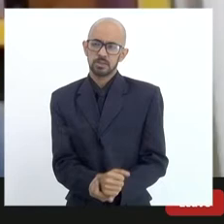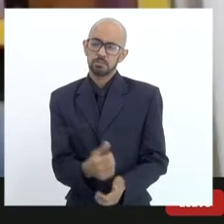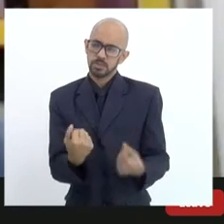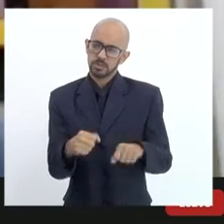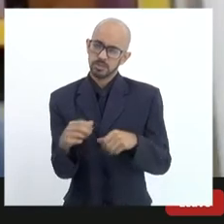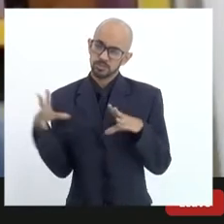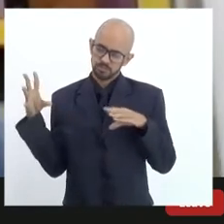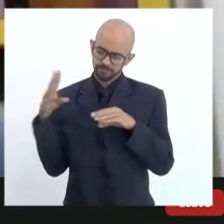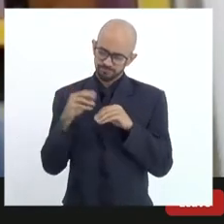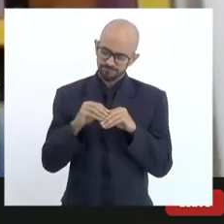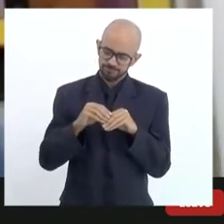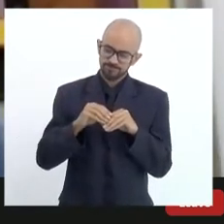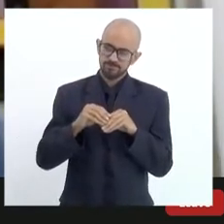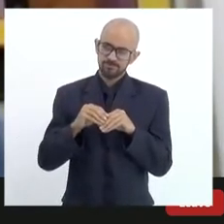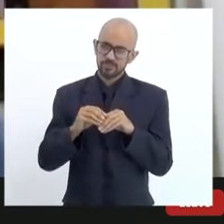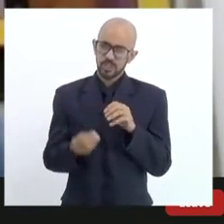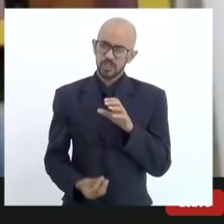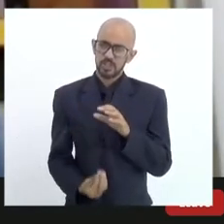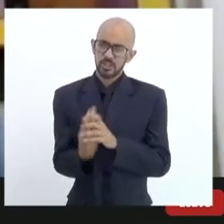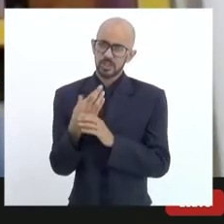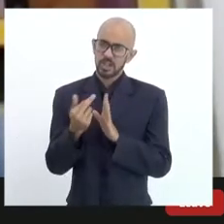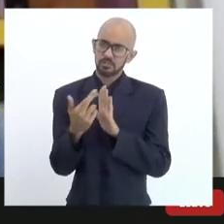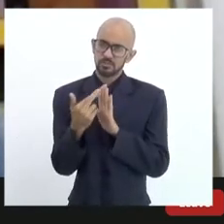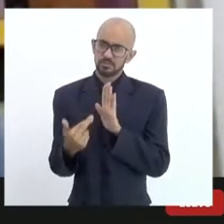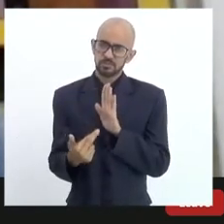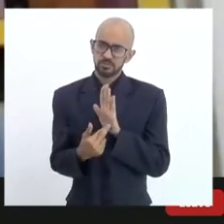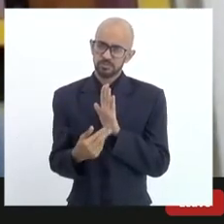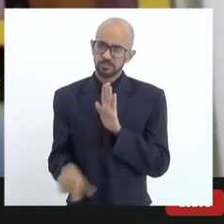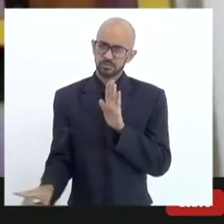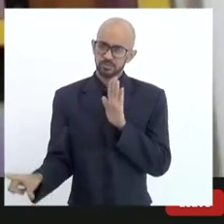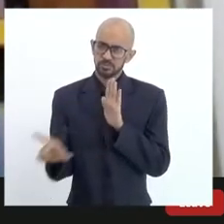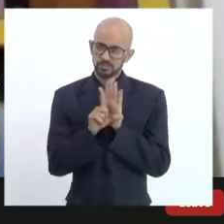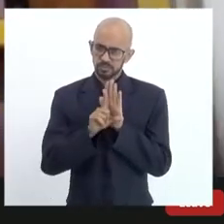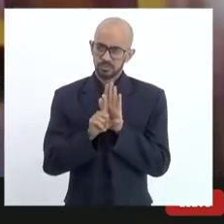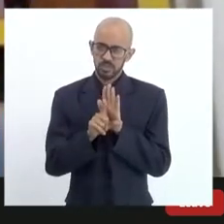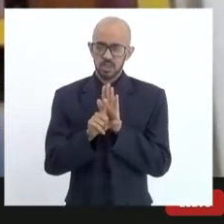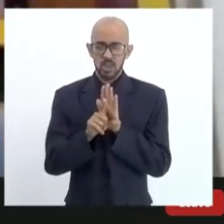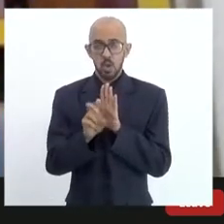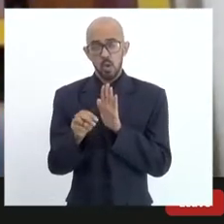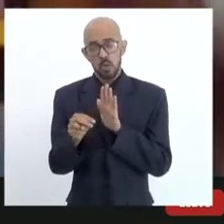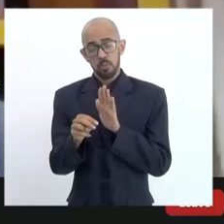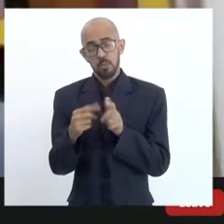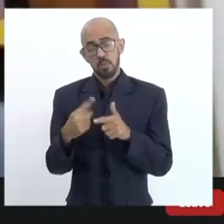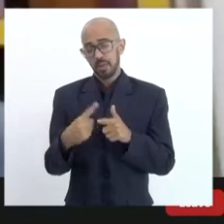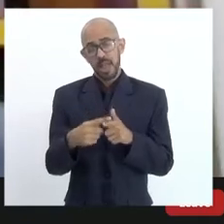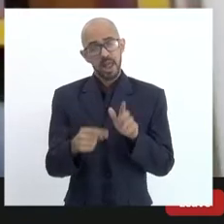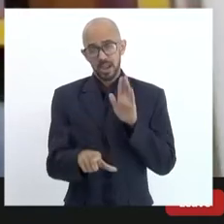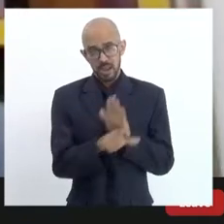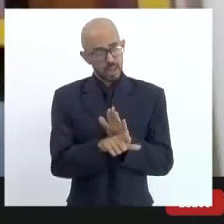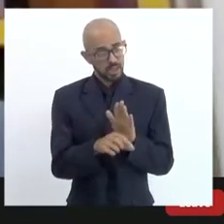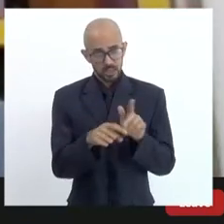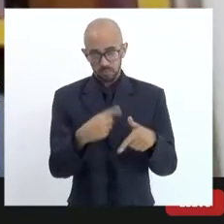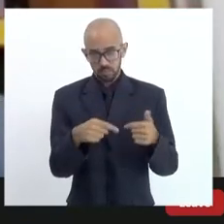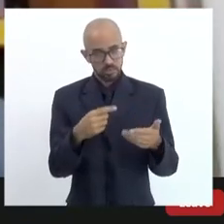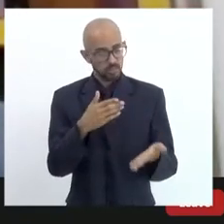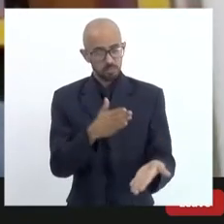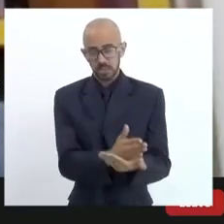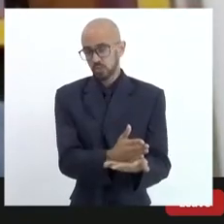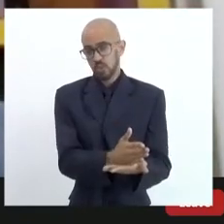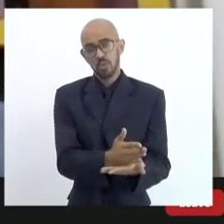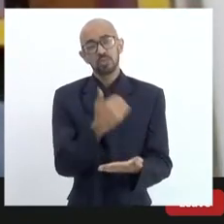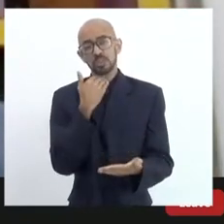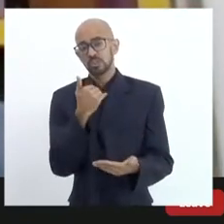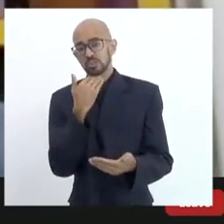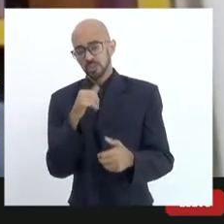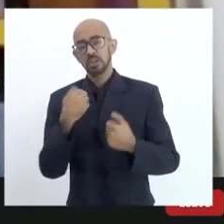condensar essas leis, regulamentar essas leis, porque uma coisa é uma lei aprovada, quando ela não é regulamentada, ela não tem vigência, é muito rápida,